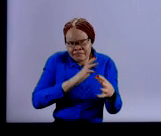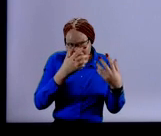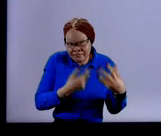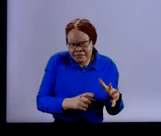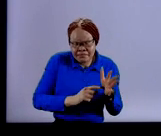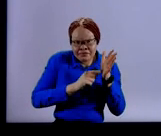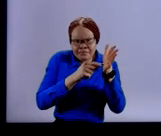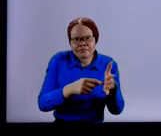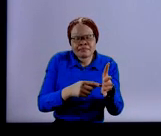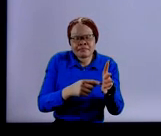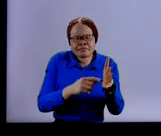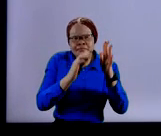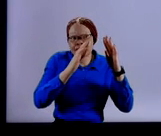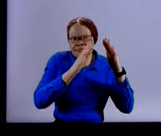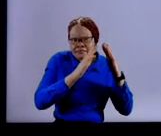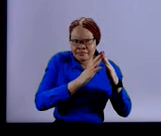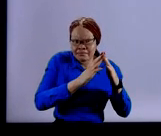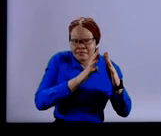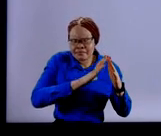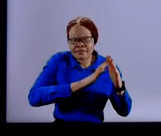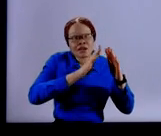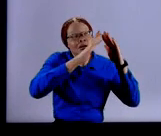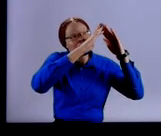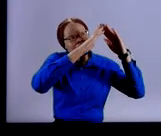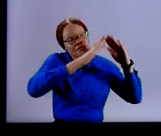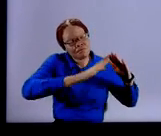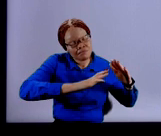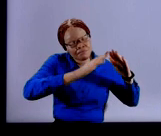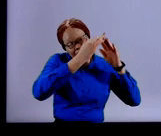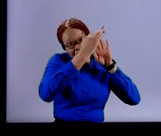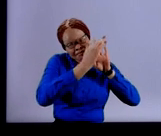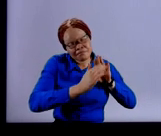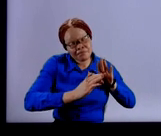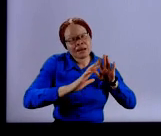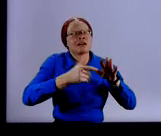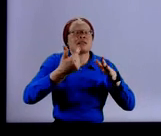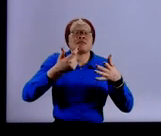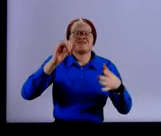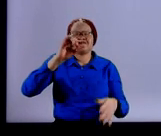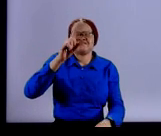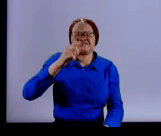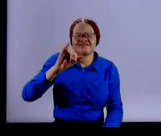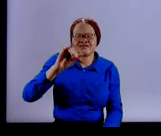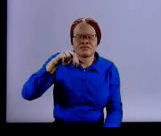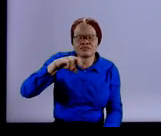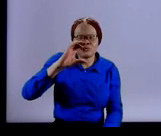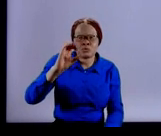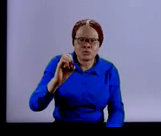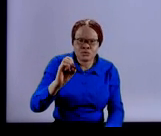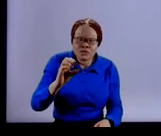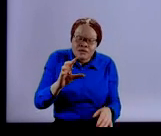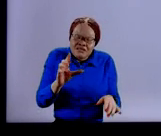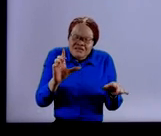por exemplo a casa tem um telhado de zinco e a casa é